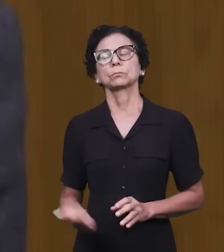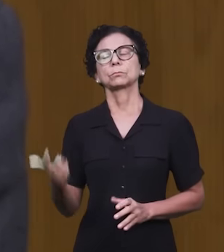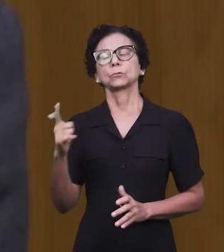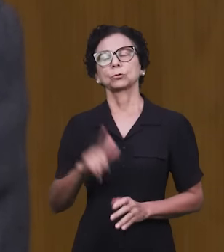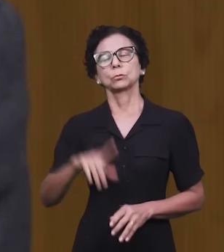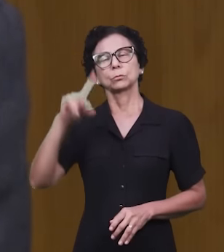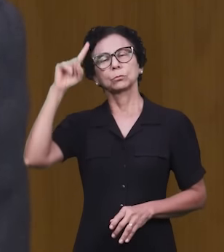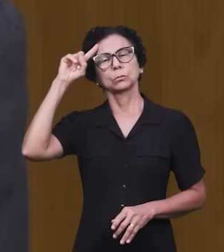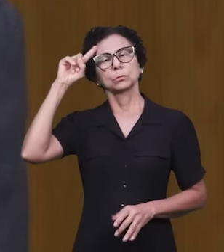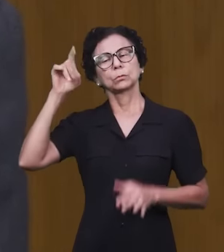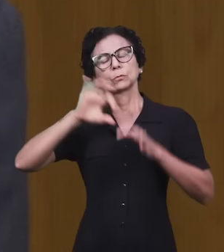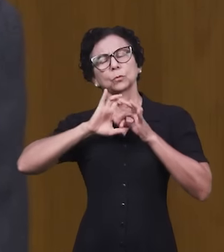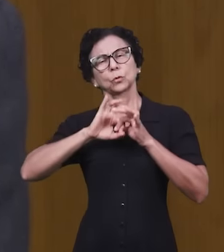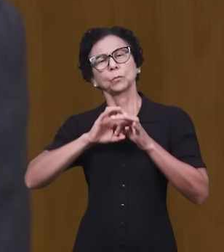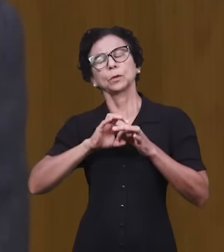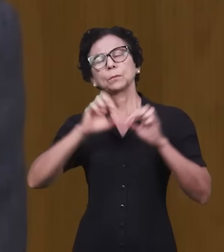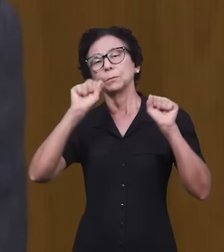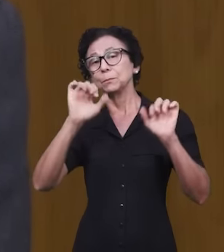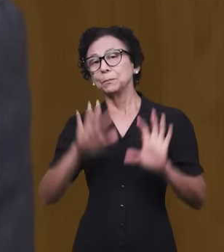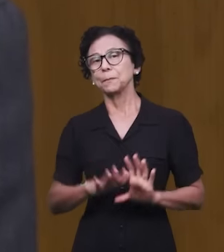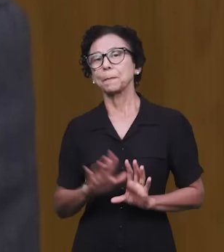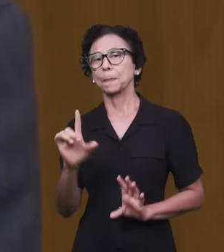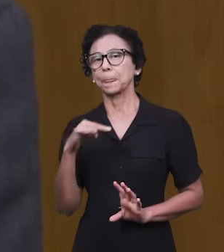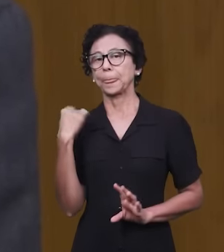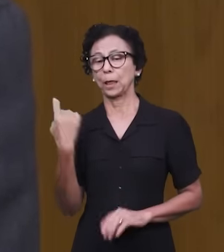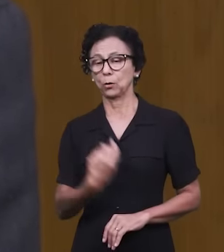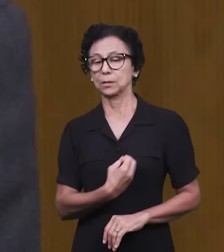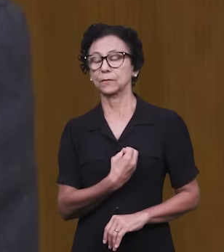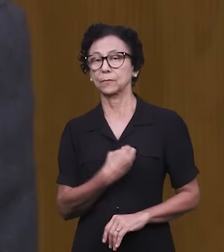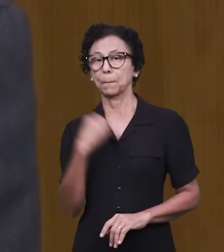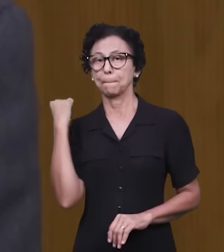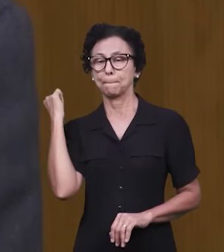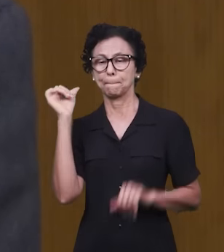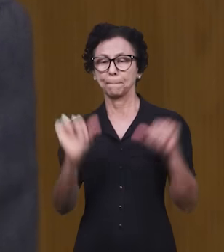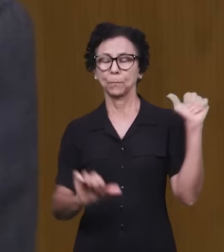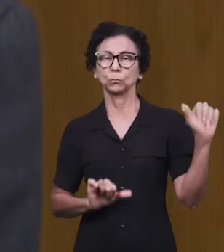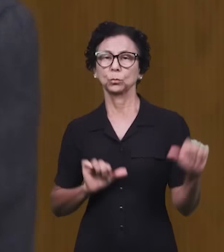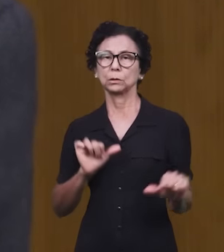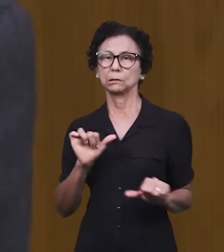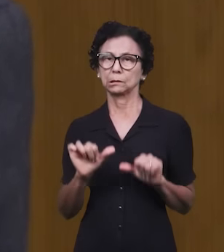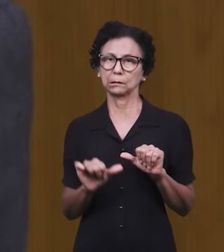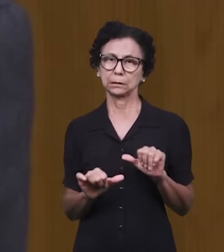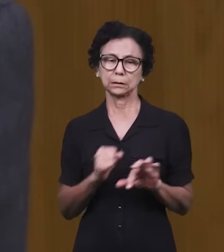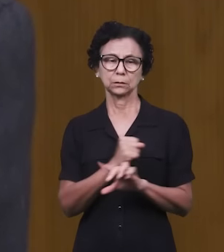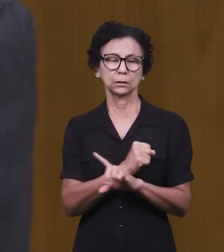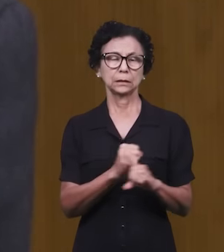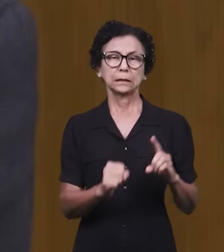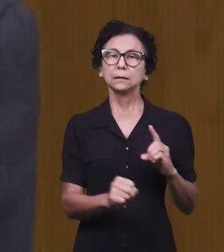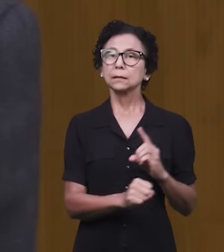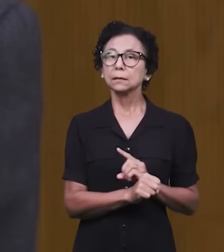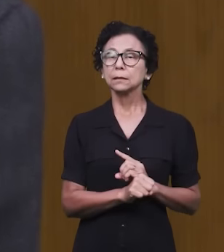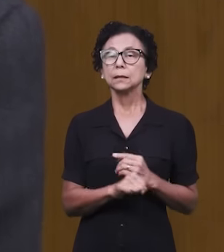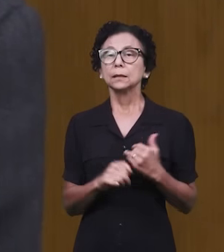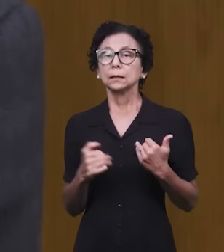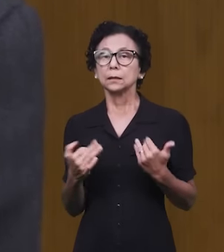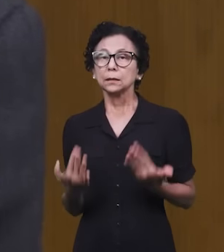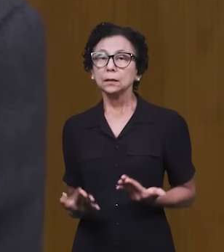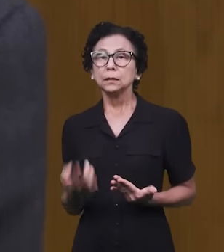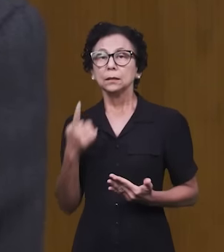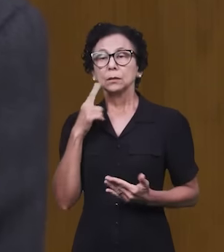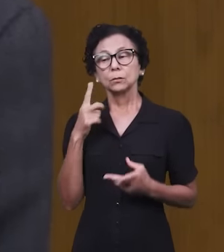todos os dias. Isso é uma bênção. Nós estamos vivendo uma mudança na nossa civilização muito grande. E podemos ver com